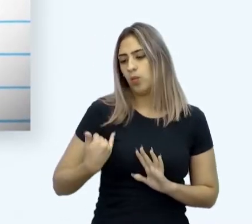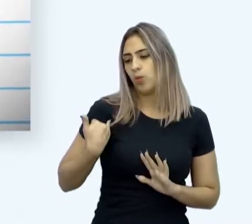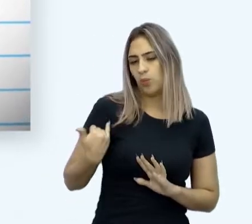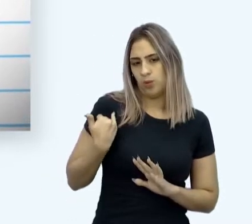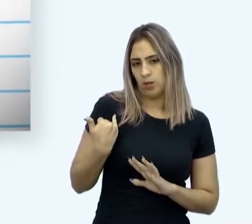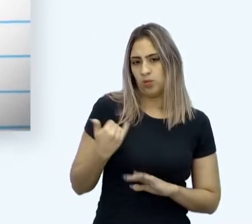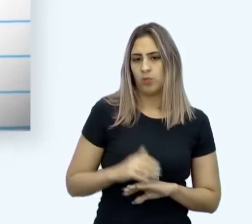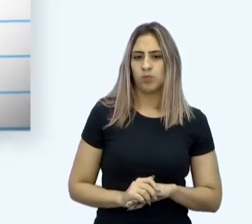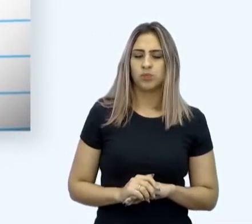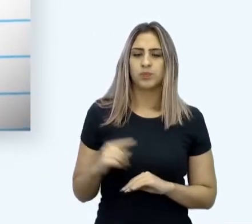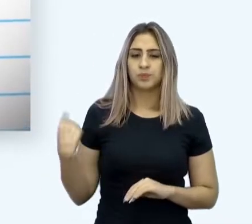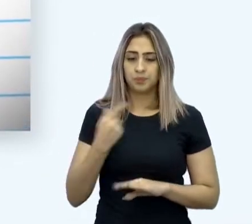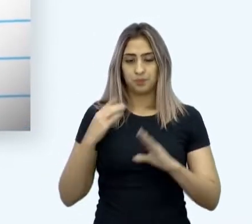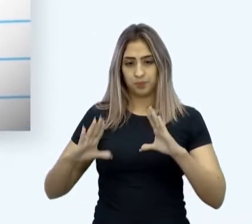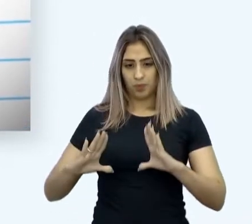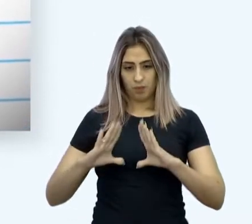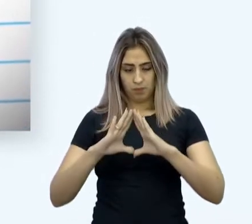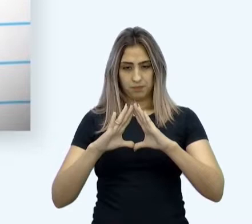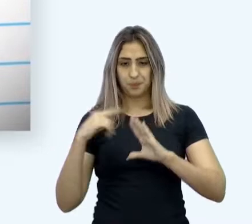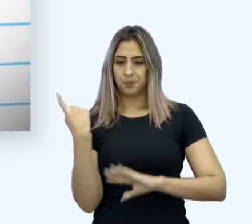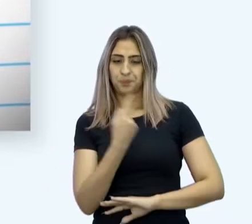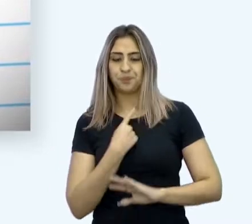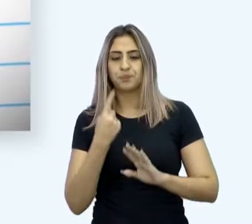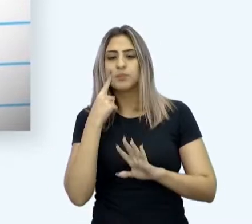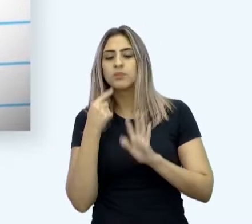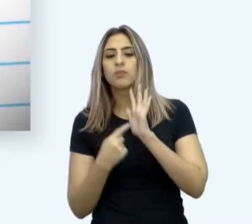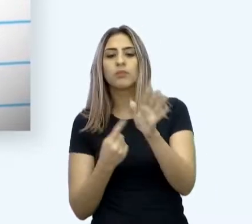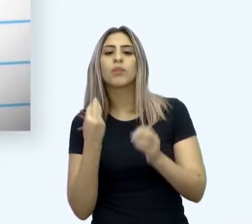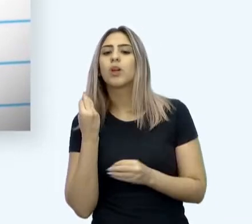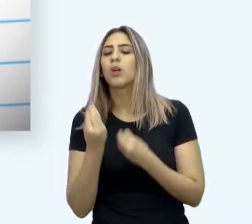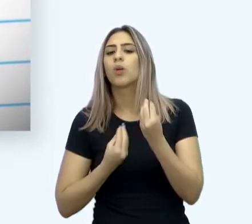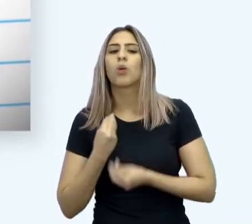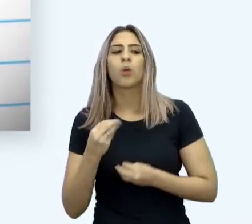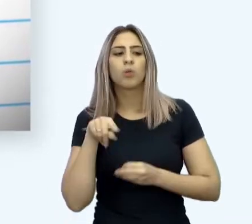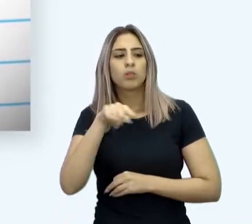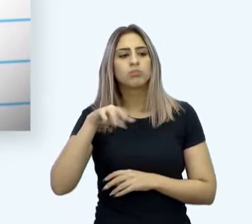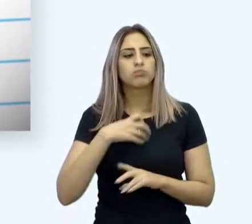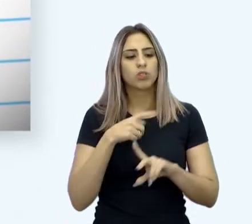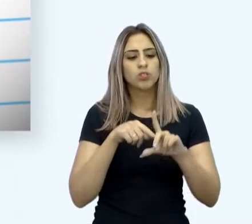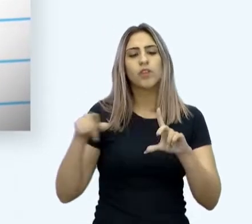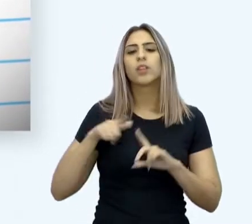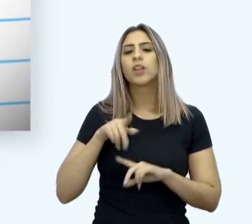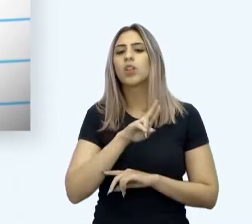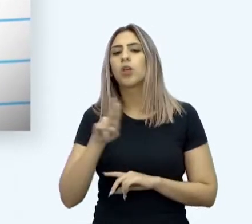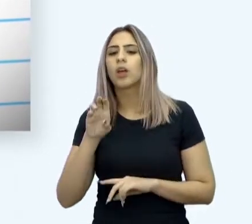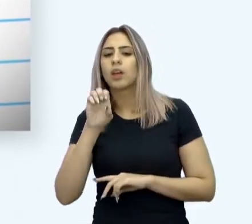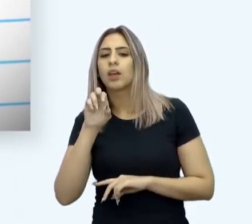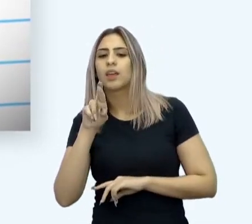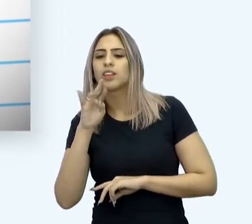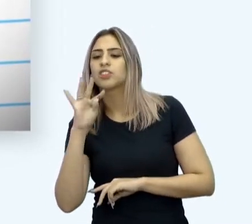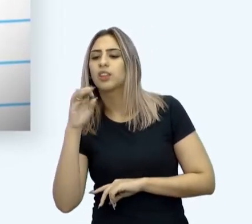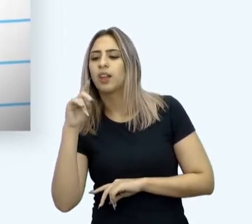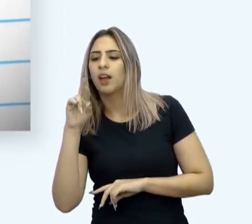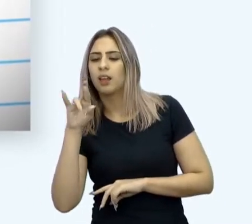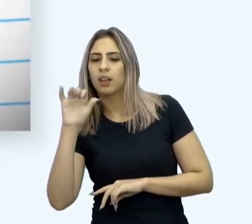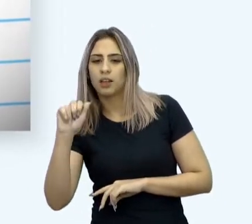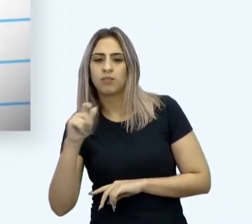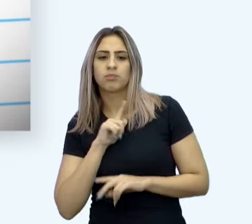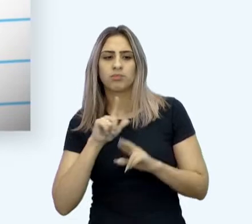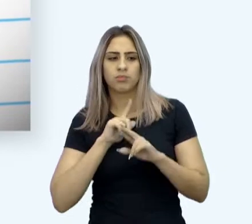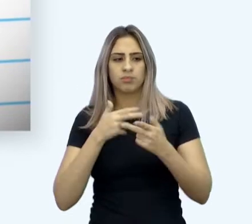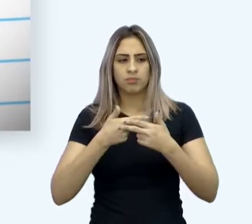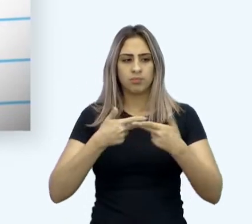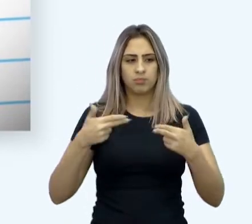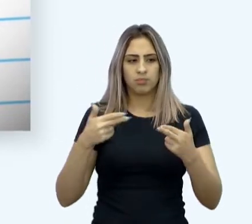idade. Nossa pirâmide etária desse período ilustra bem porque esse tipo de gráfico tem esse nome. Possui uma base bem larga e um